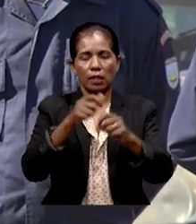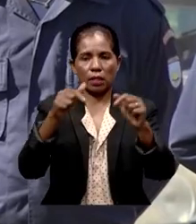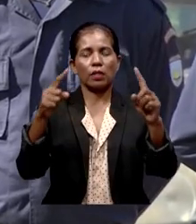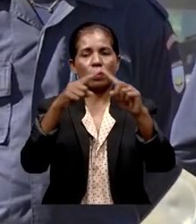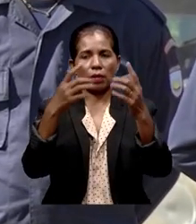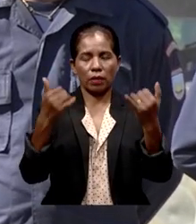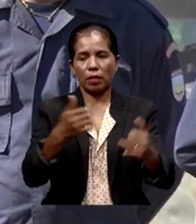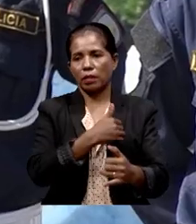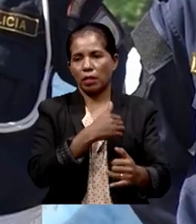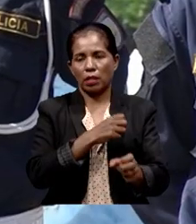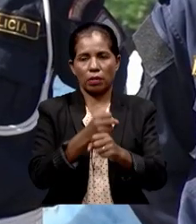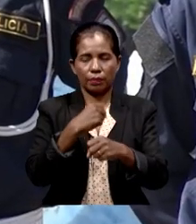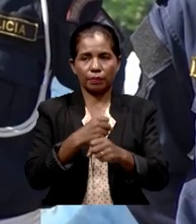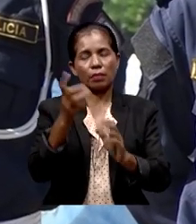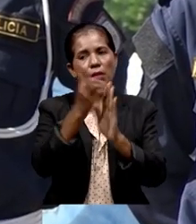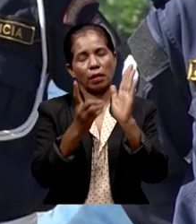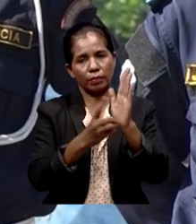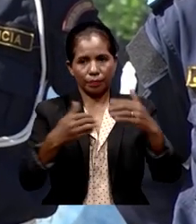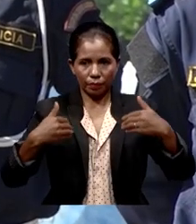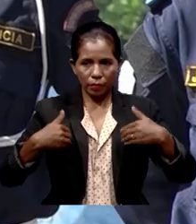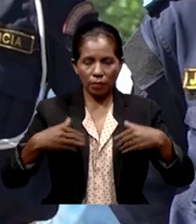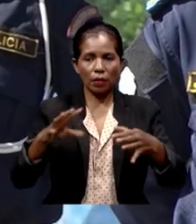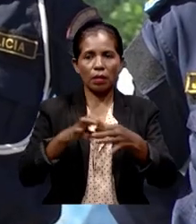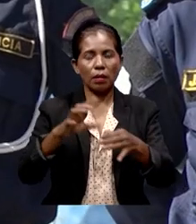em Loron se dá o que realiza. Tio dados, né, beija, de dar o né,